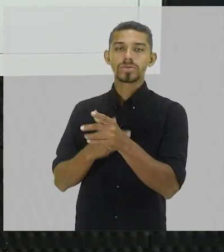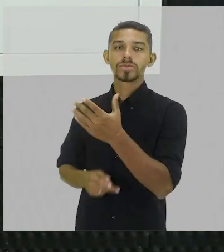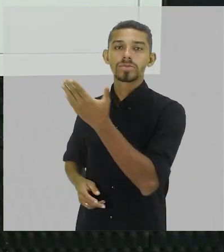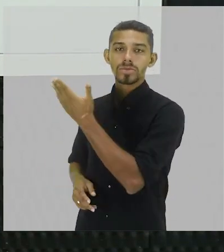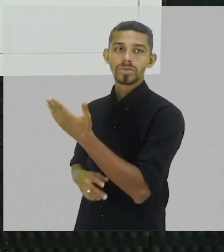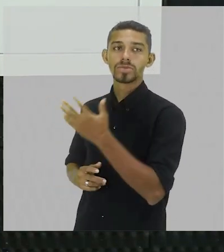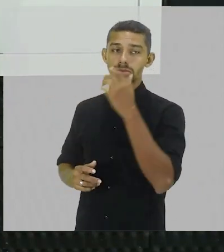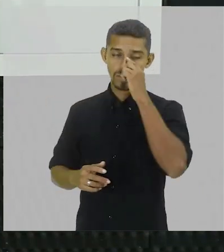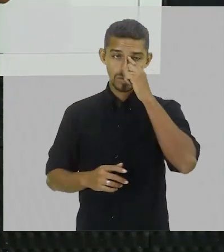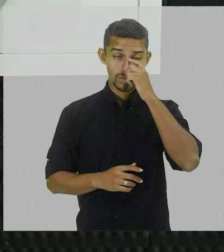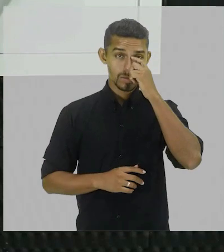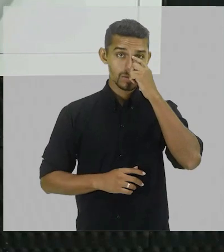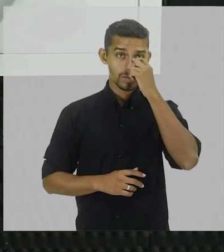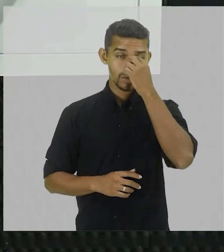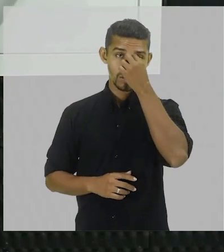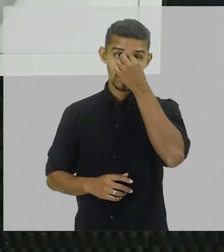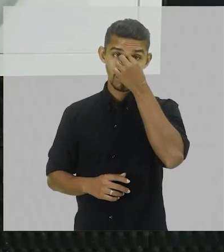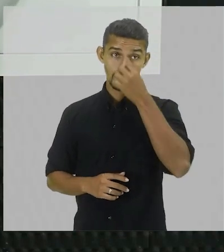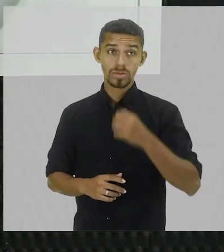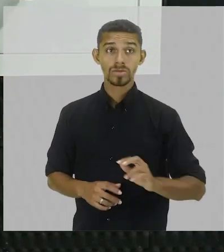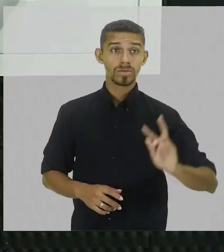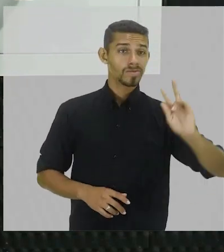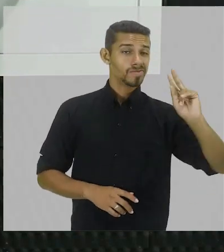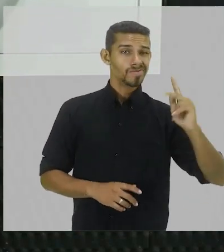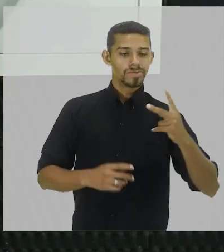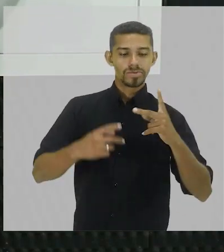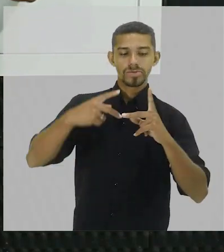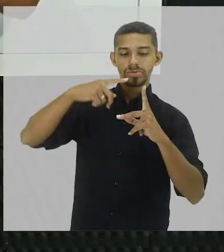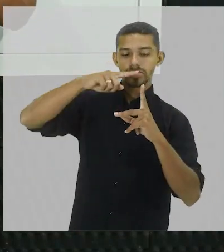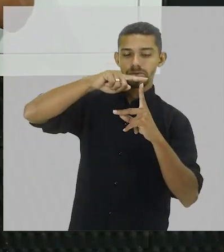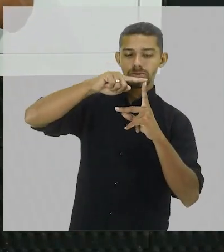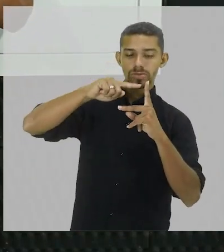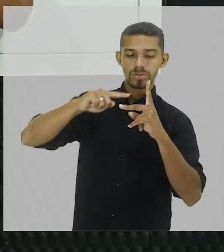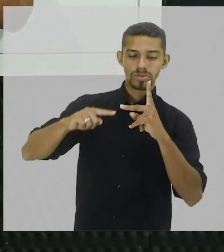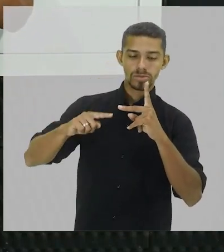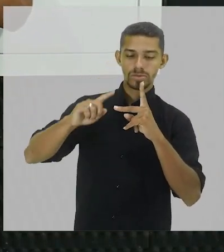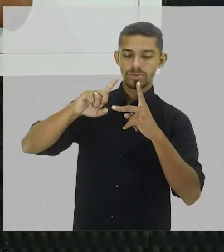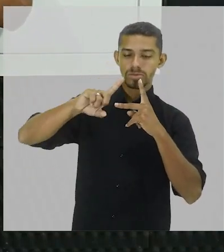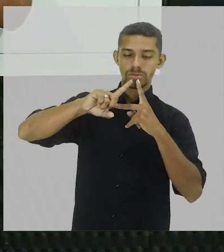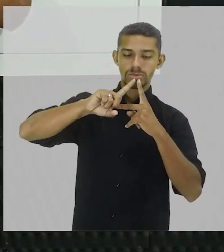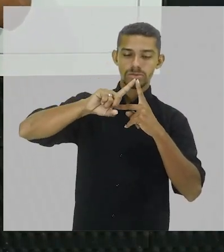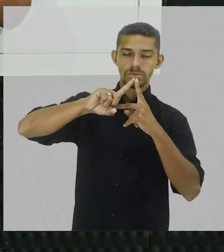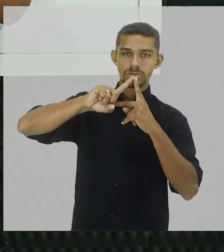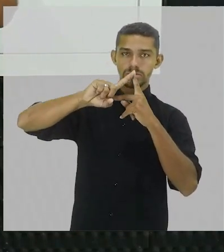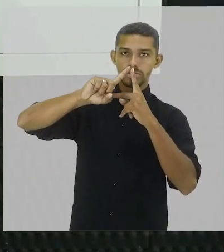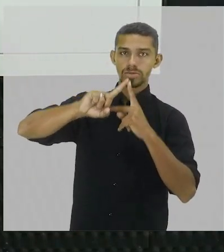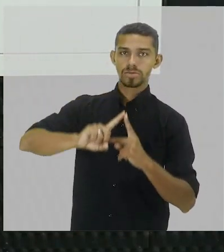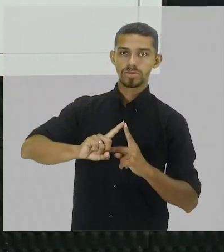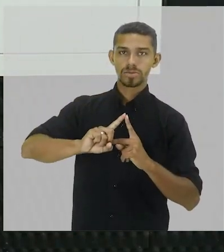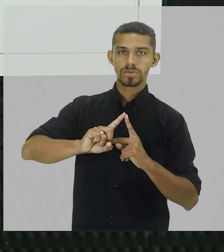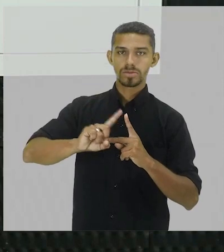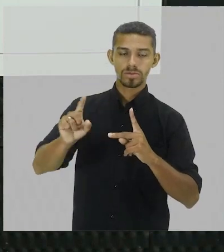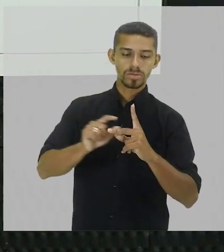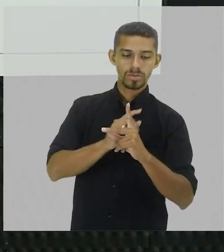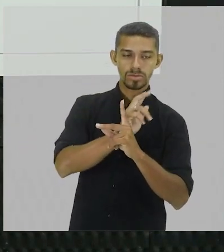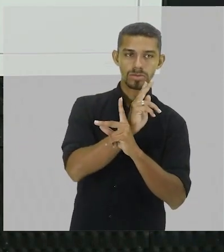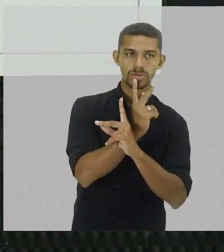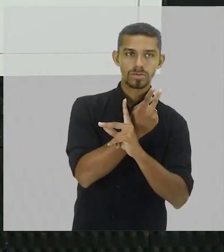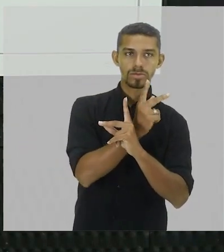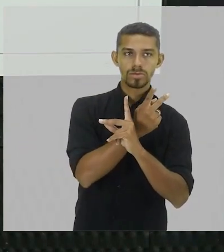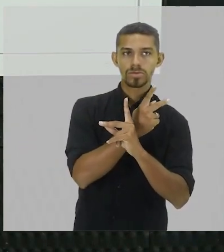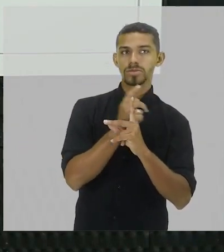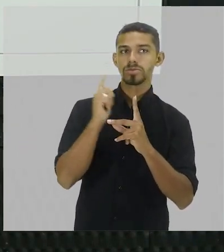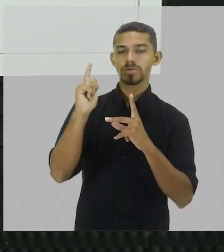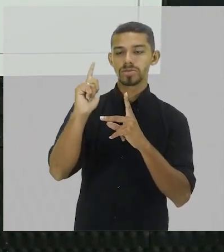é a altura. Você tem aqui a geratriz e você tem o raio. E ele te deu,